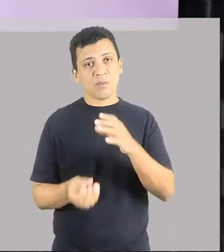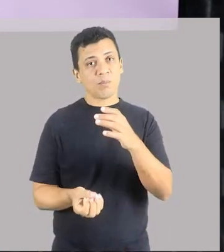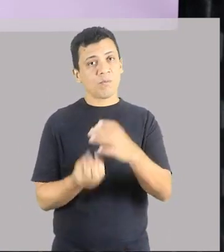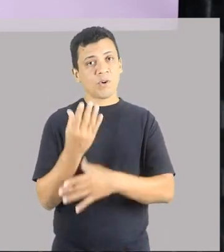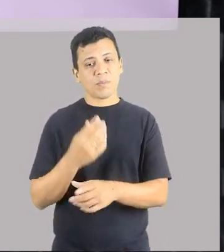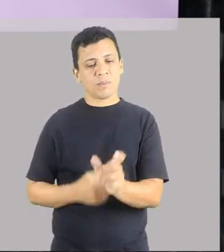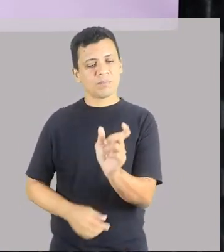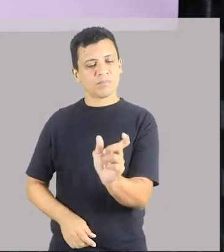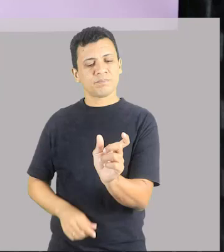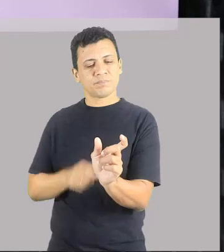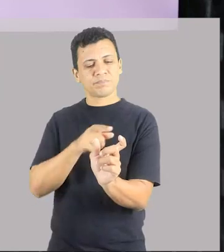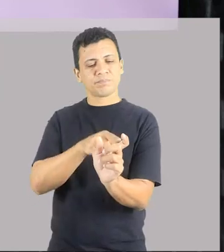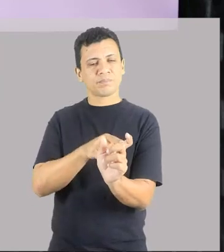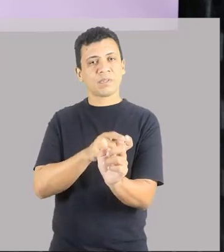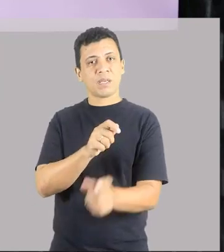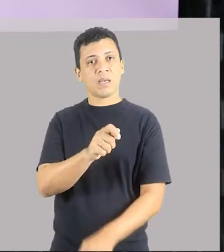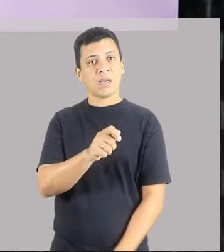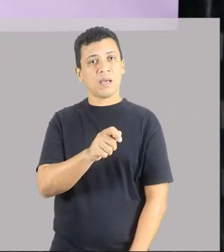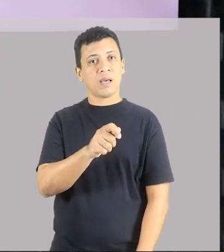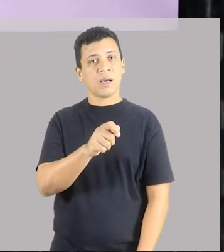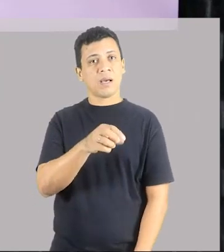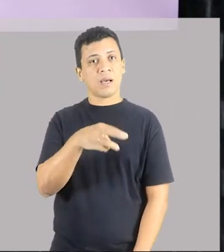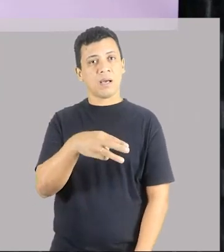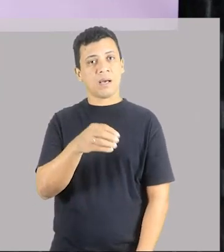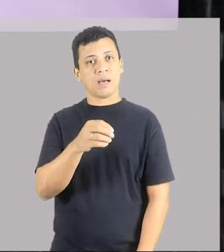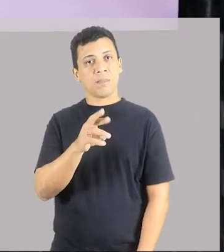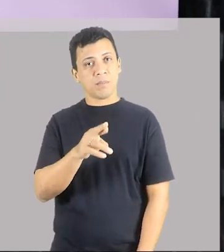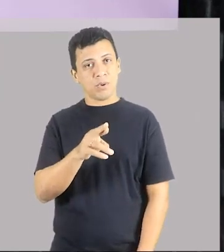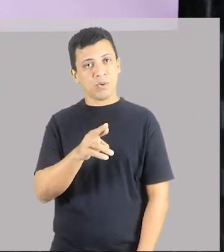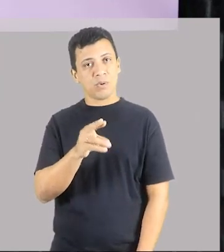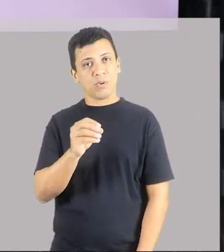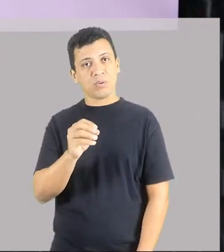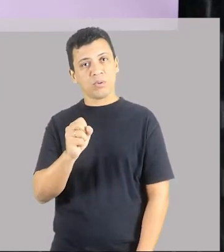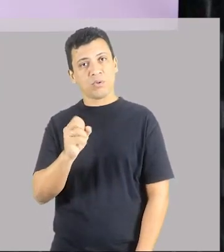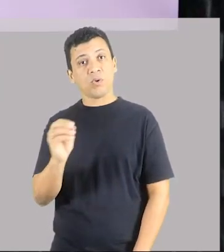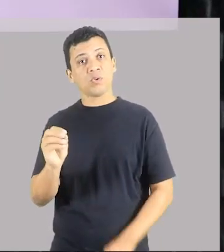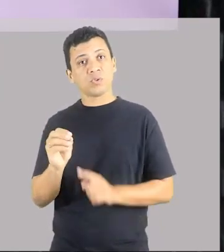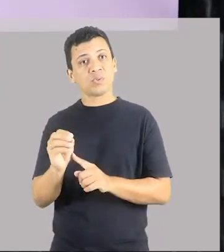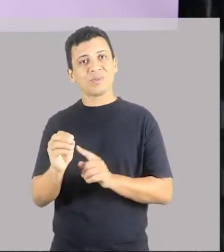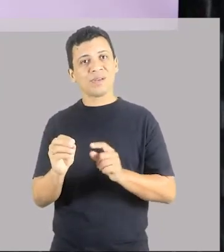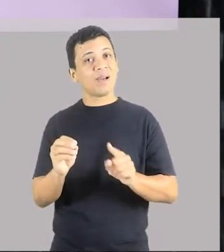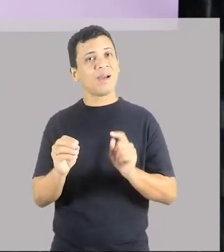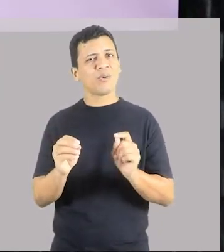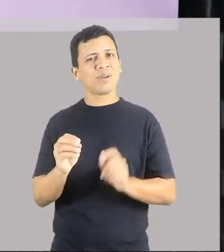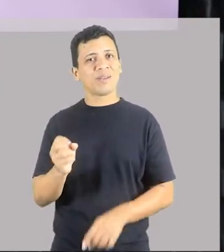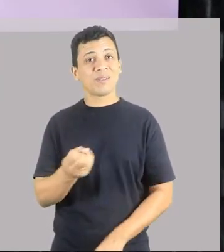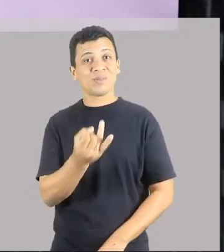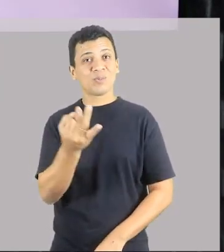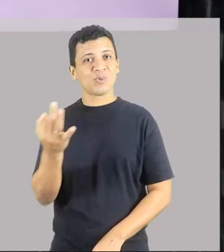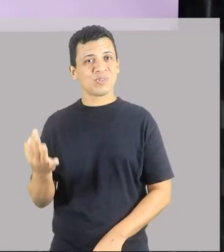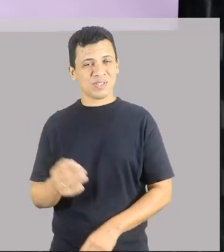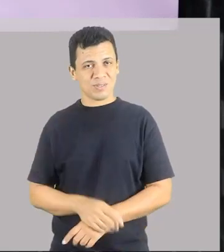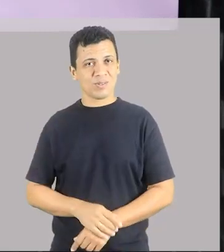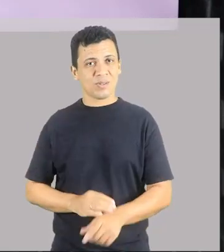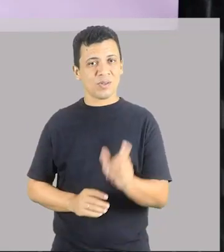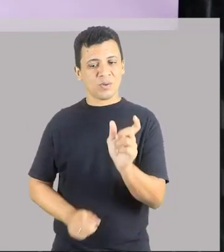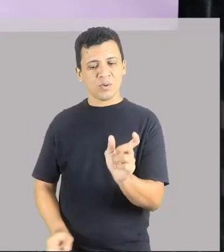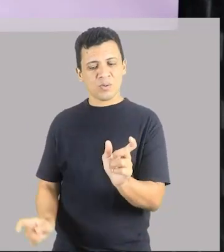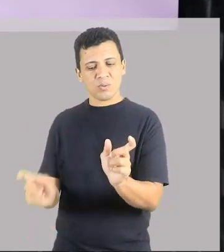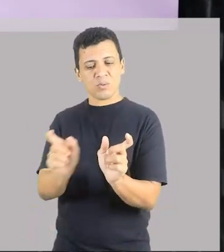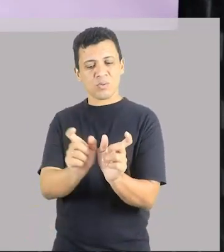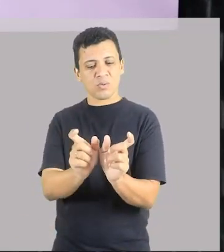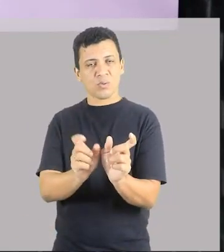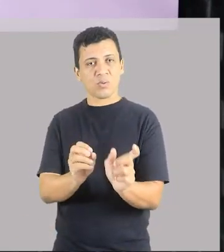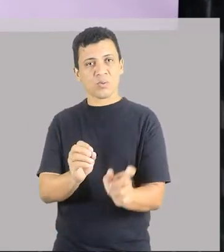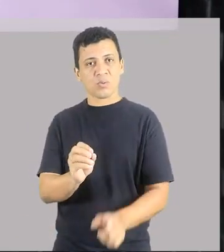amoroso eu coloquei o sufixo oso para dar a ideia de quantidade Então nesse caso eu coloco o o o